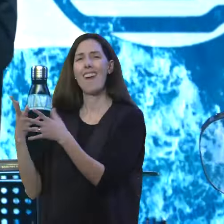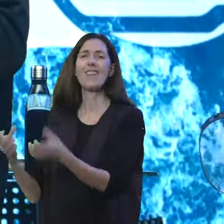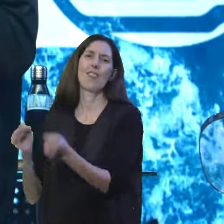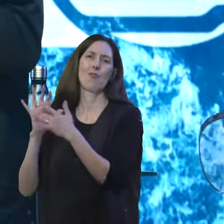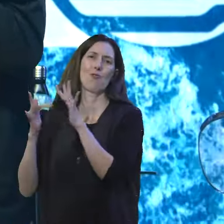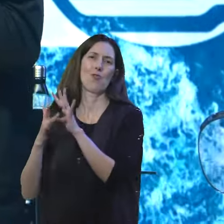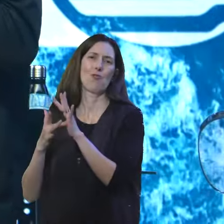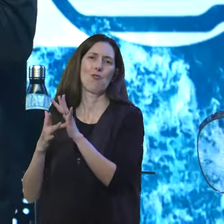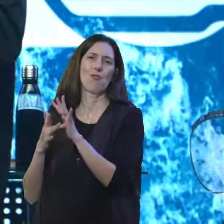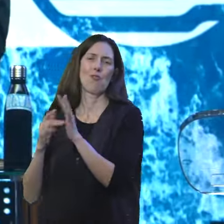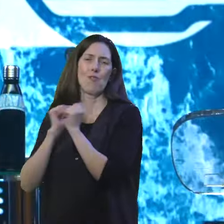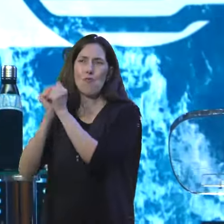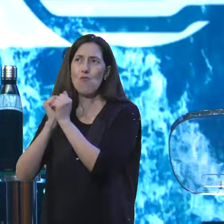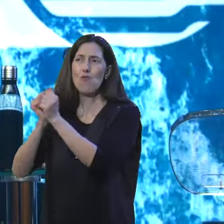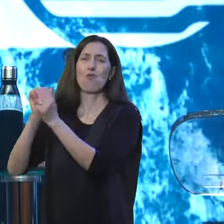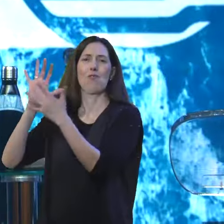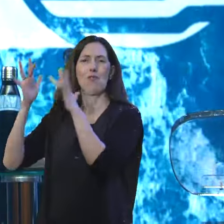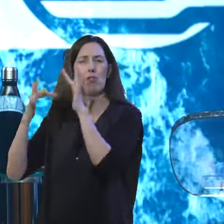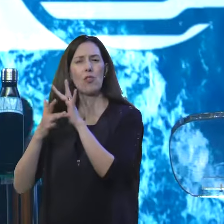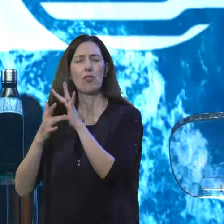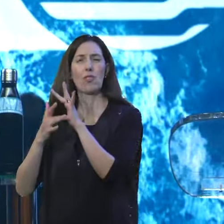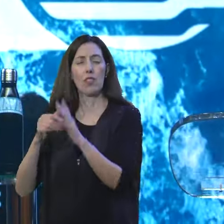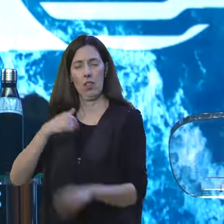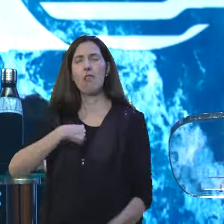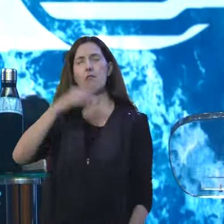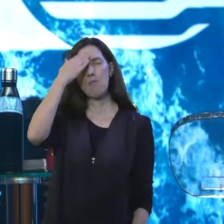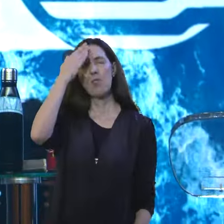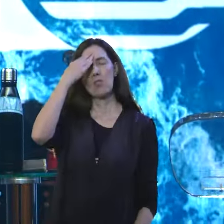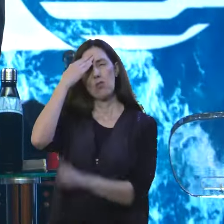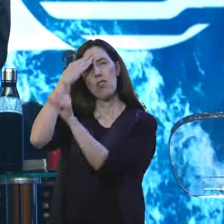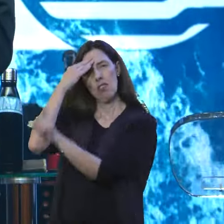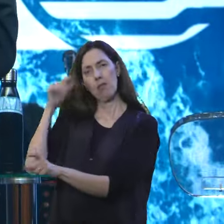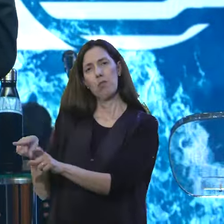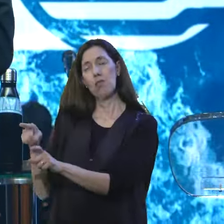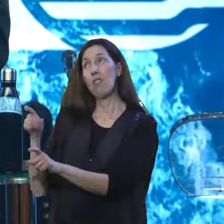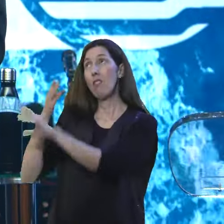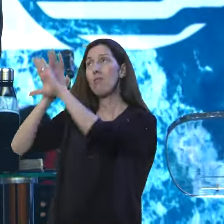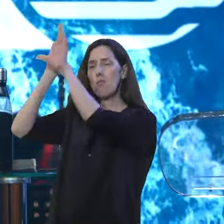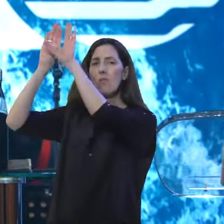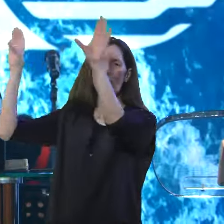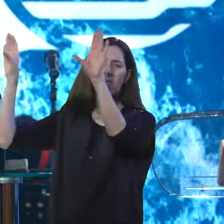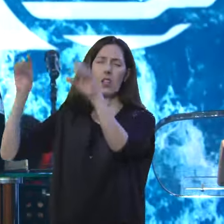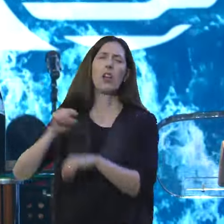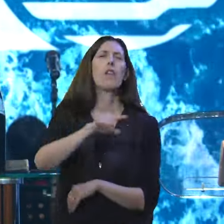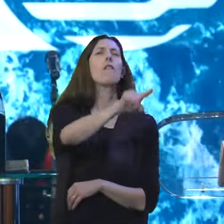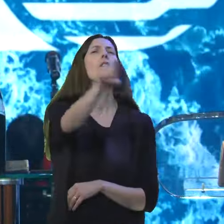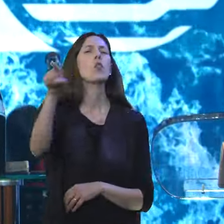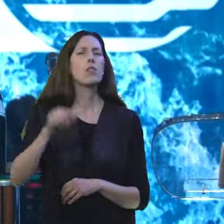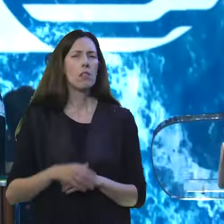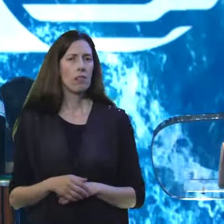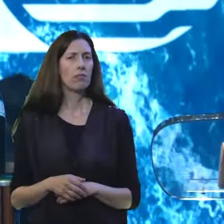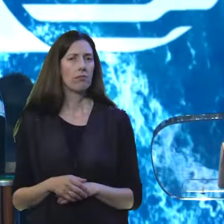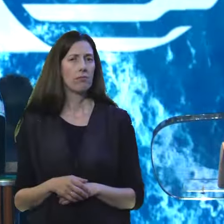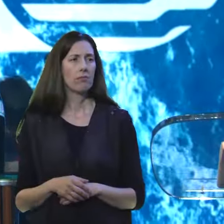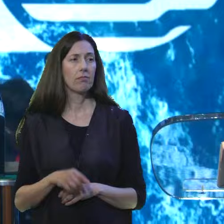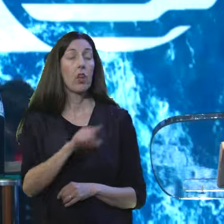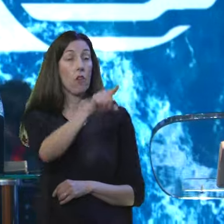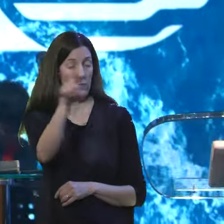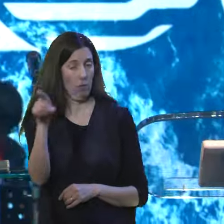depois. Eu sei que o Mateus está no céu. E você? Você vai continuar deixando Deus para